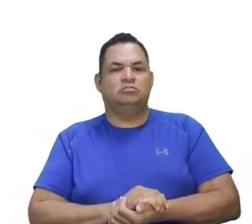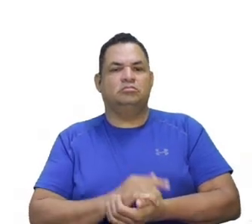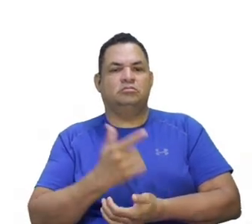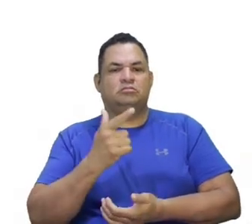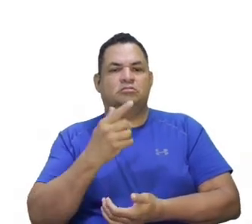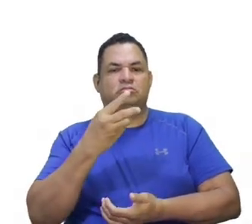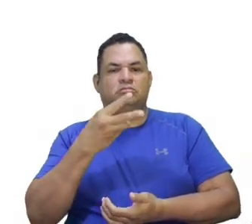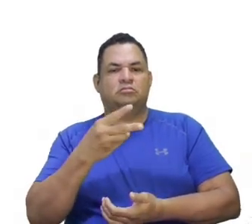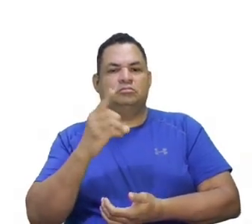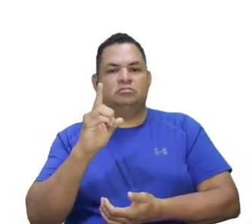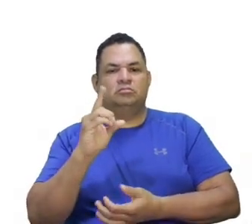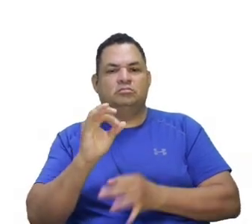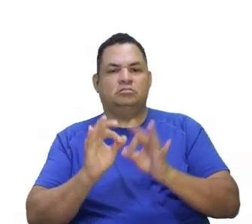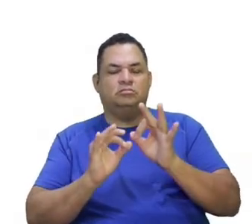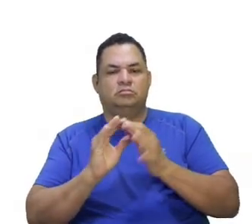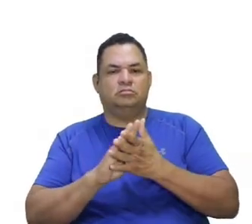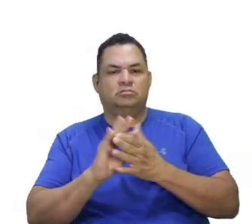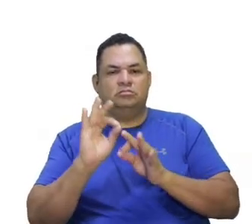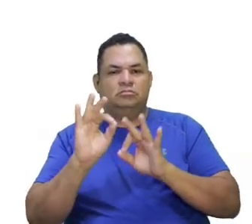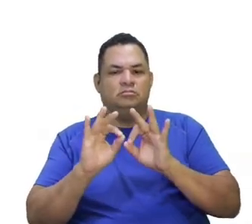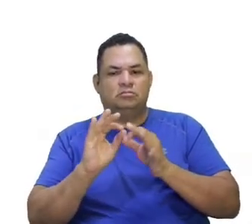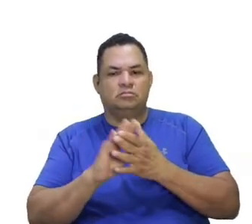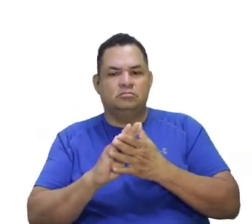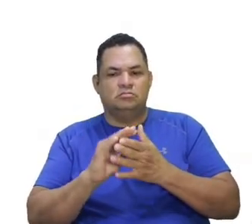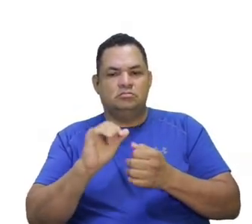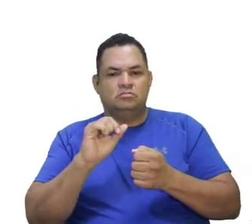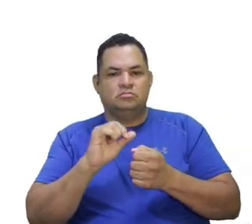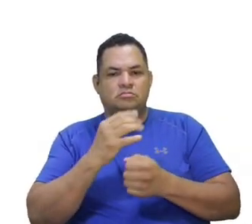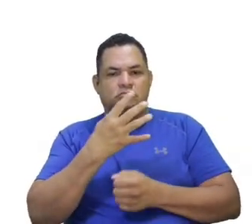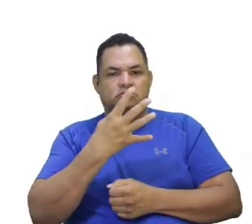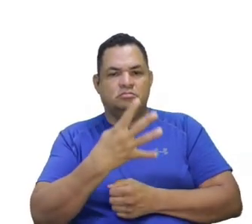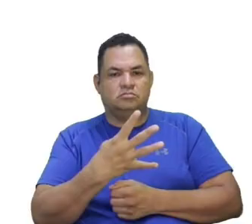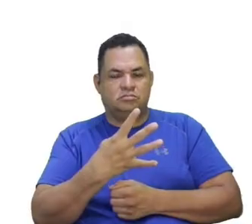3d. Pela distribuição eletrônica, a gente vai para o